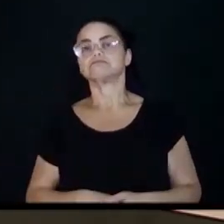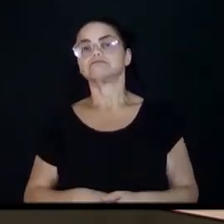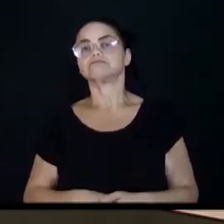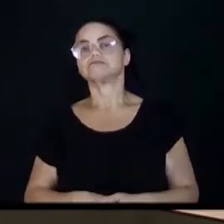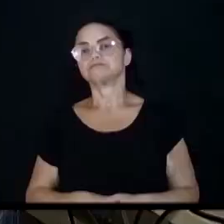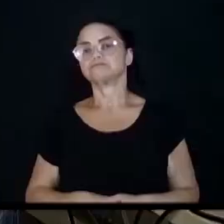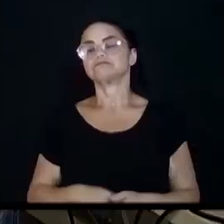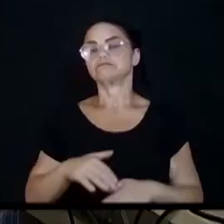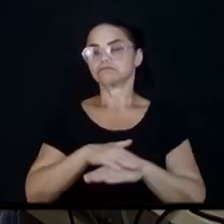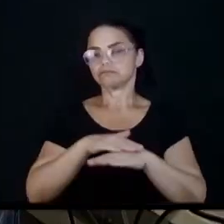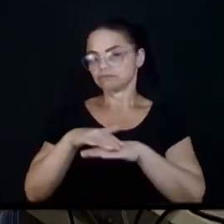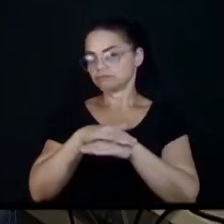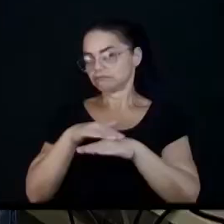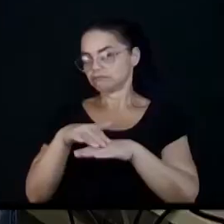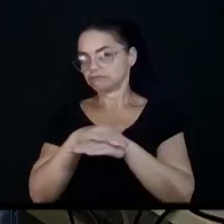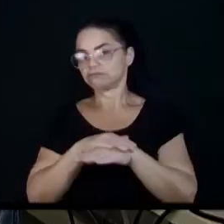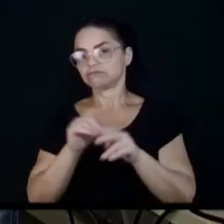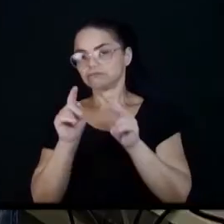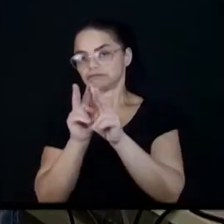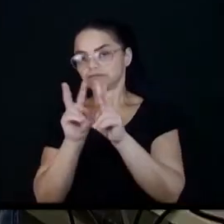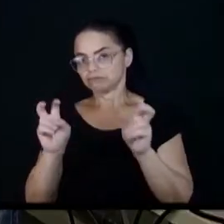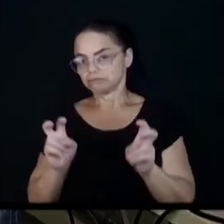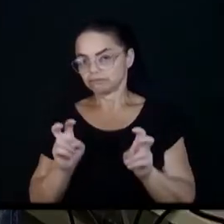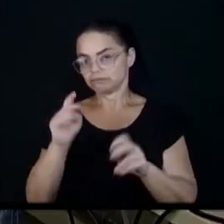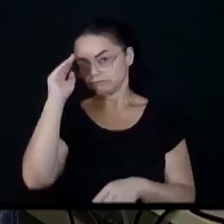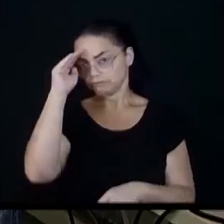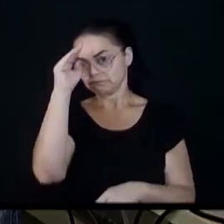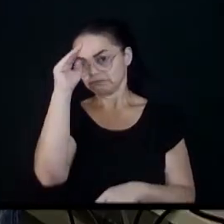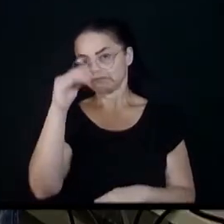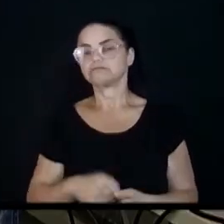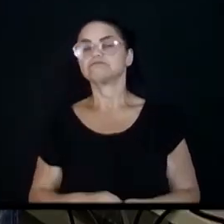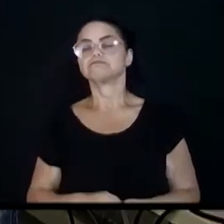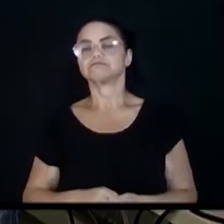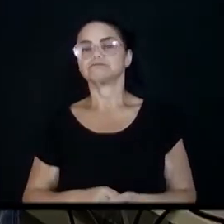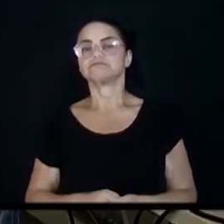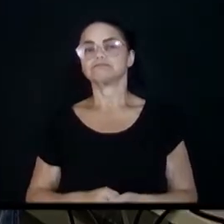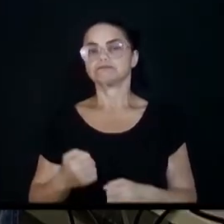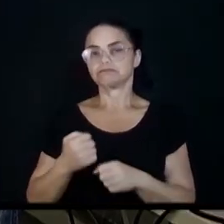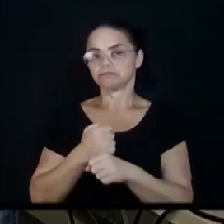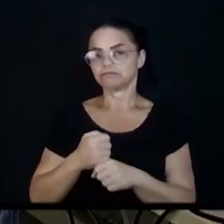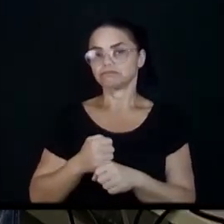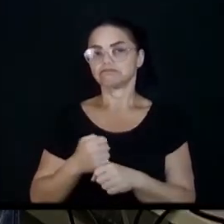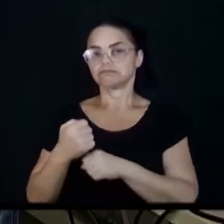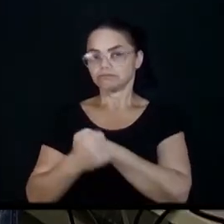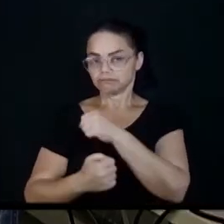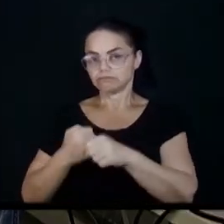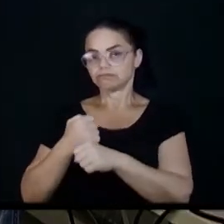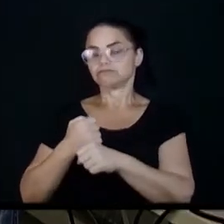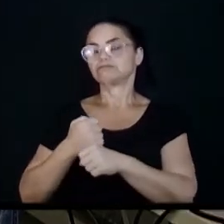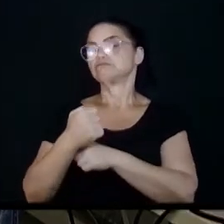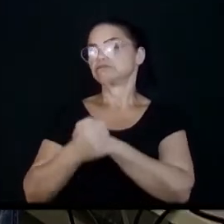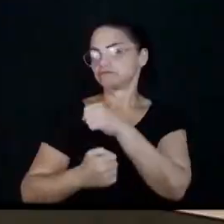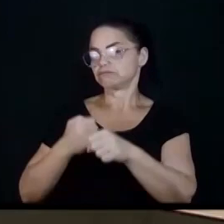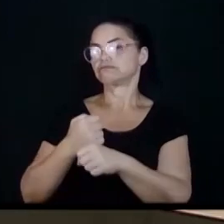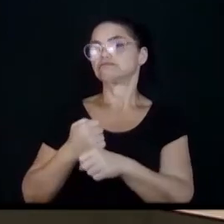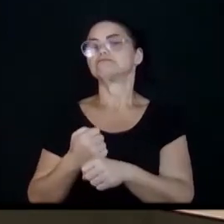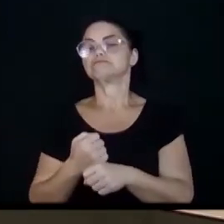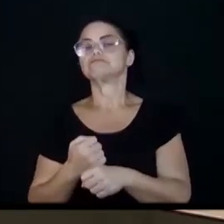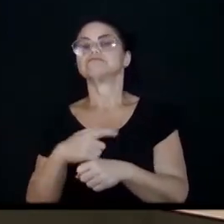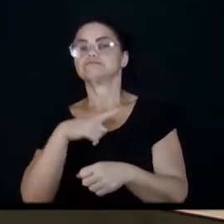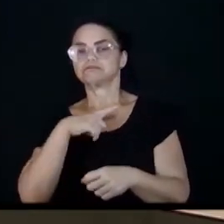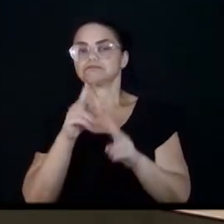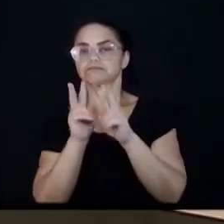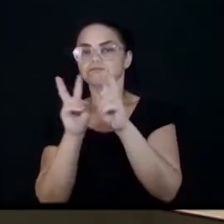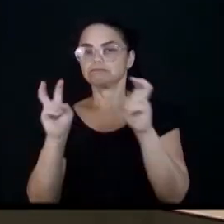esse tema principal do ano. Então todo ano, né, anualmente, vocês têm um tema